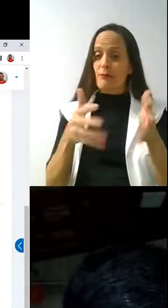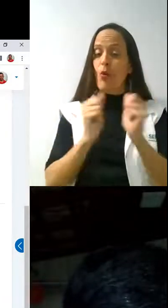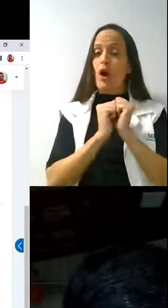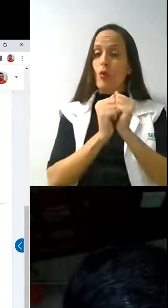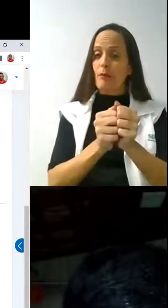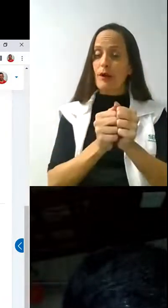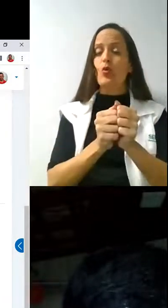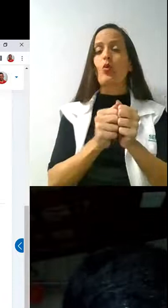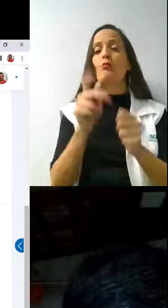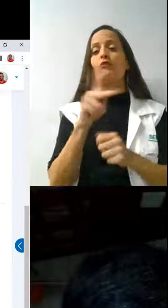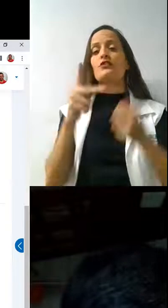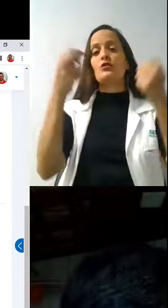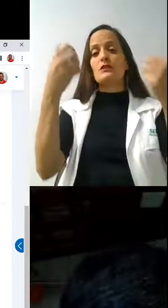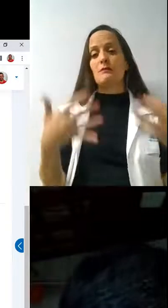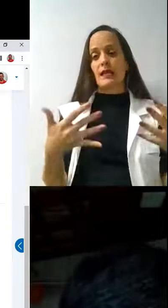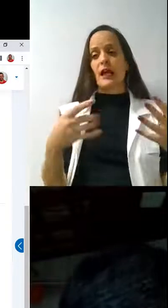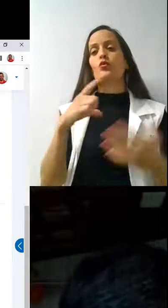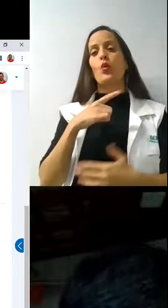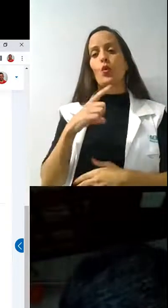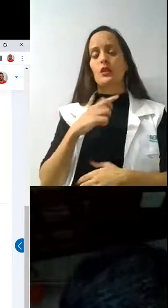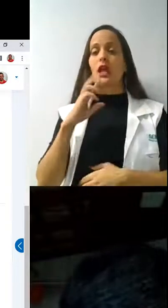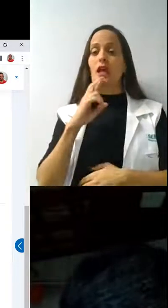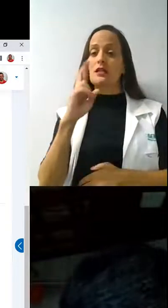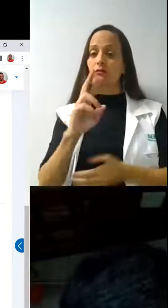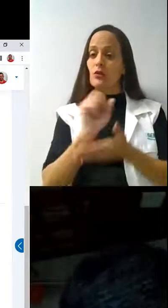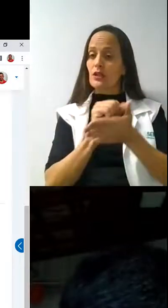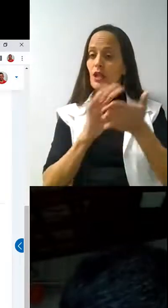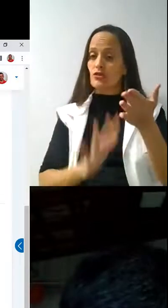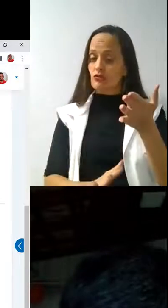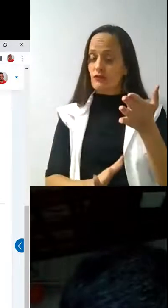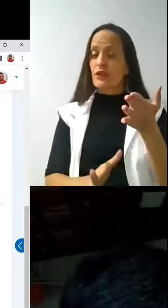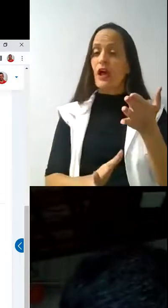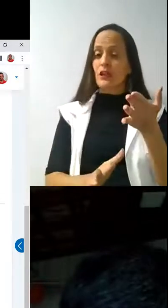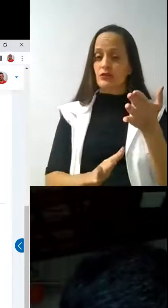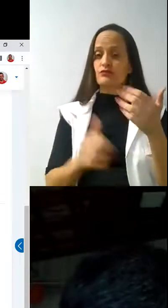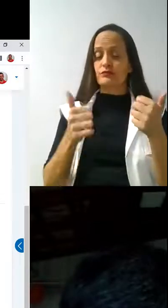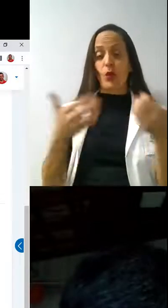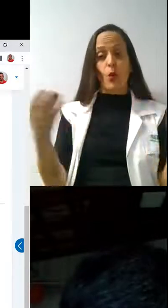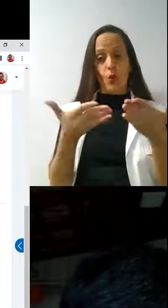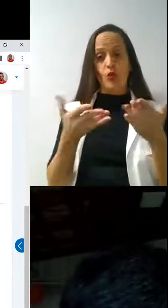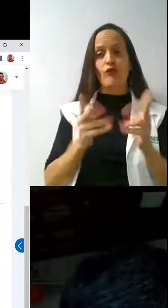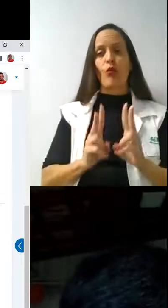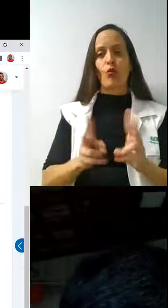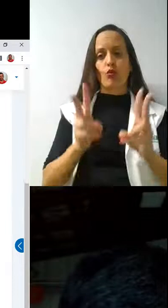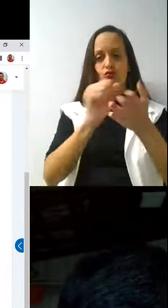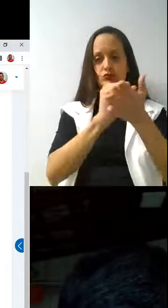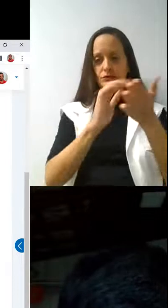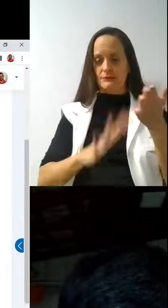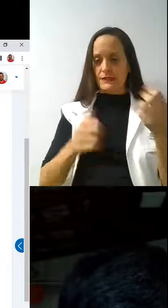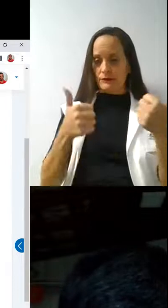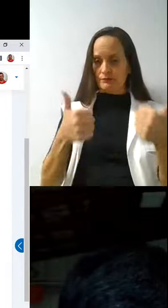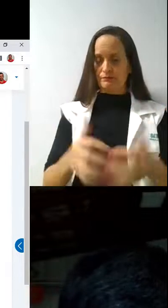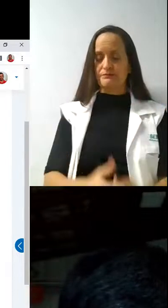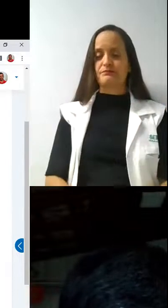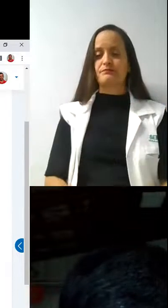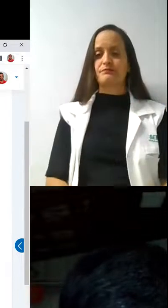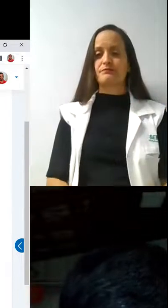os 2 primeiros desafios da situação de aprendizagem, que a gente vai continuar explicando hoje, certo? Então,